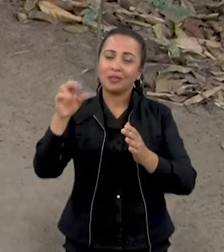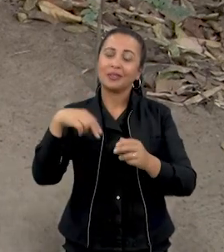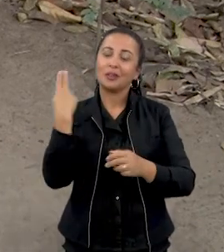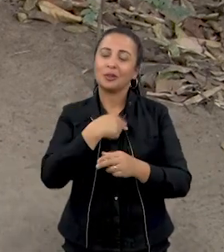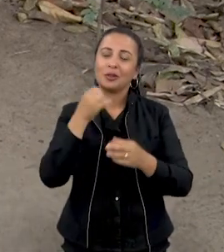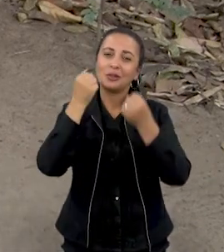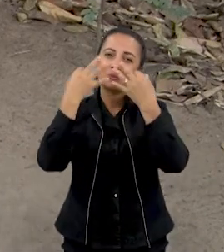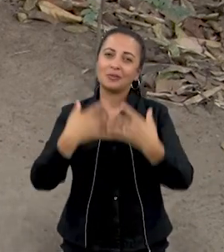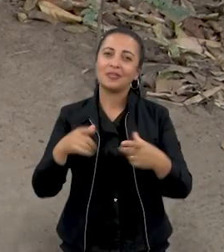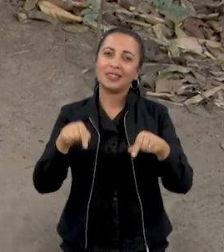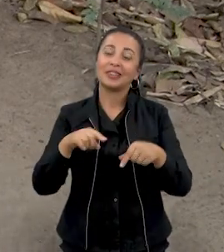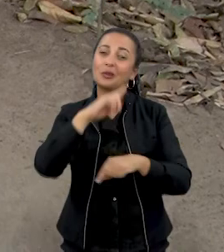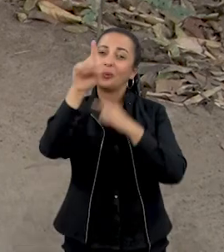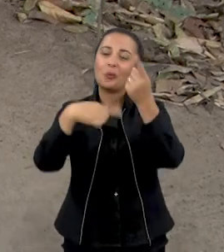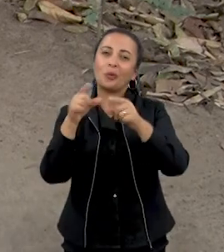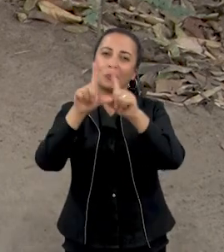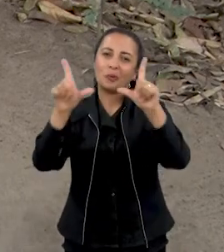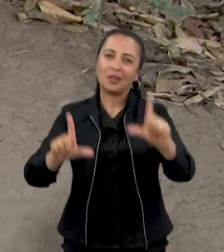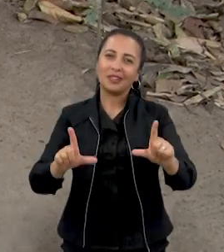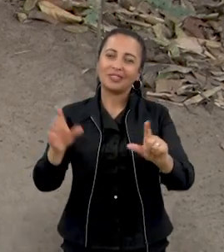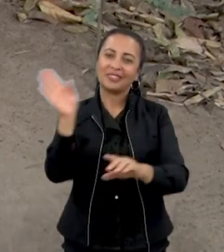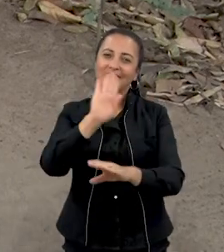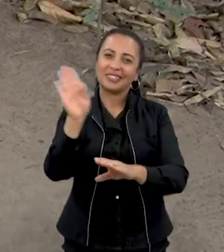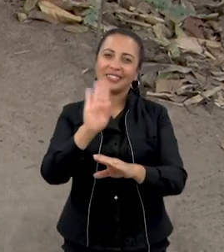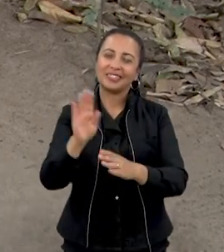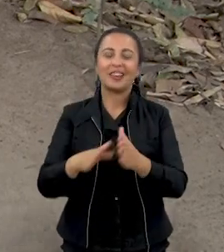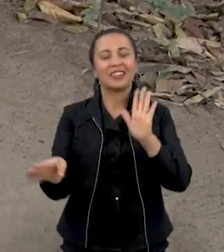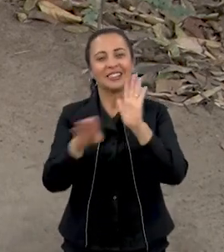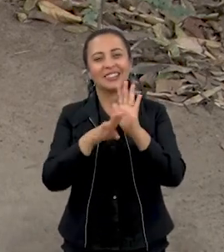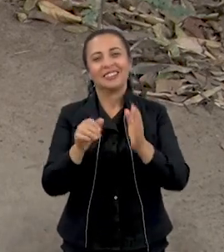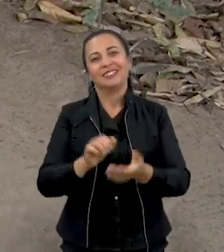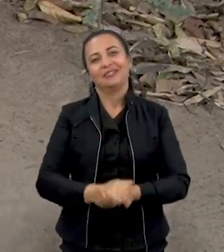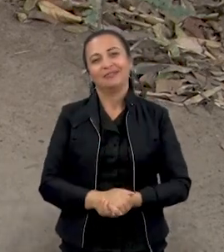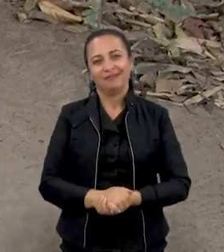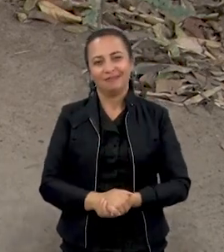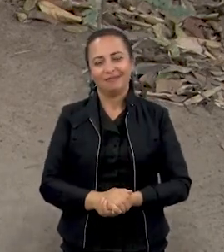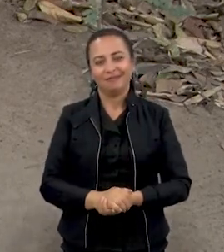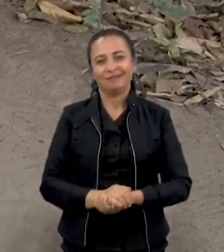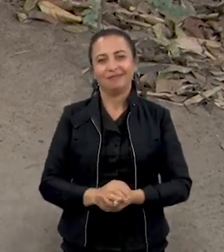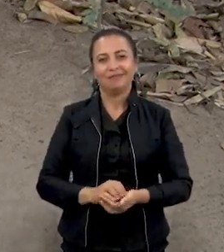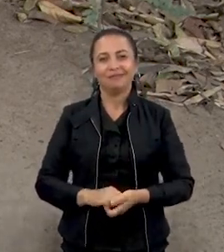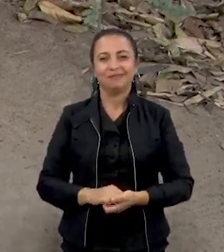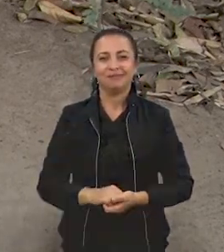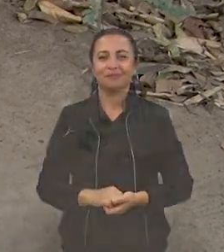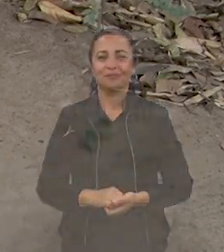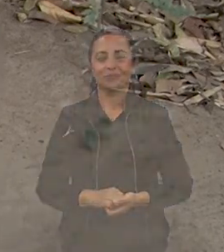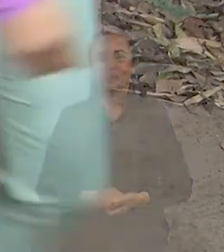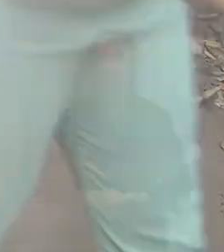universiencia@uesb.edu.br que a gente explica por aqui num outro programa. Tchau, tchau e até breve!